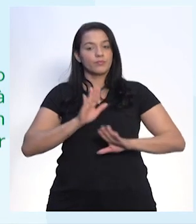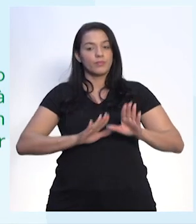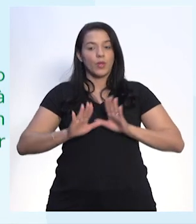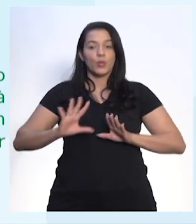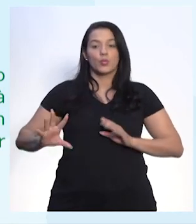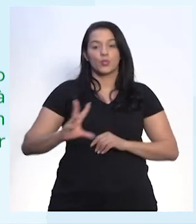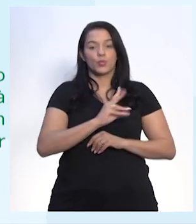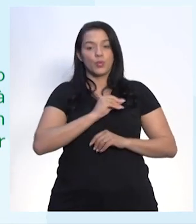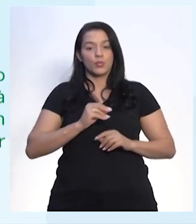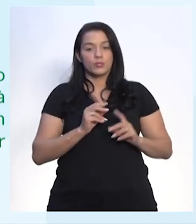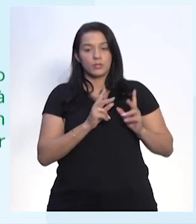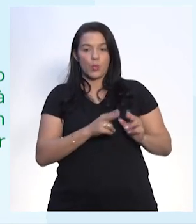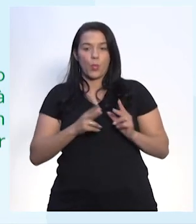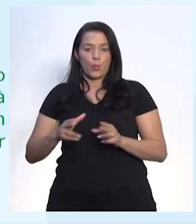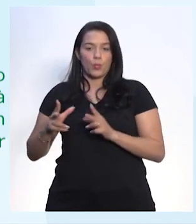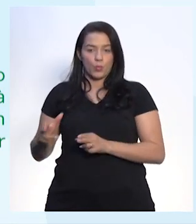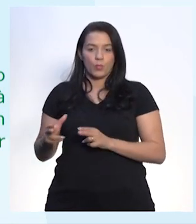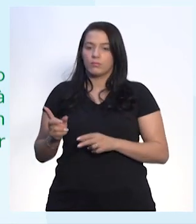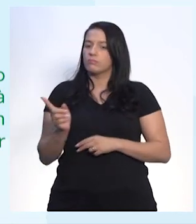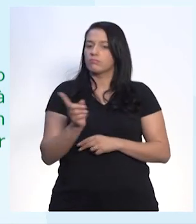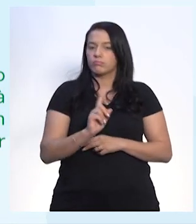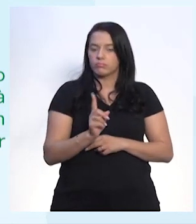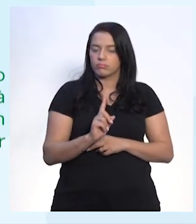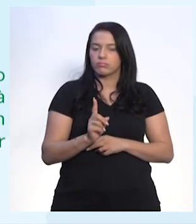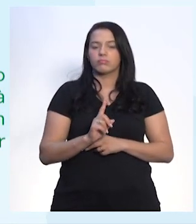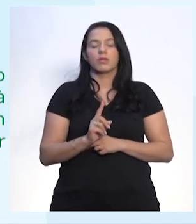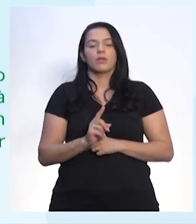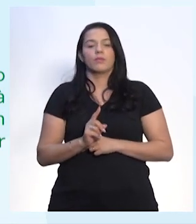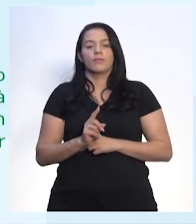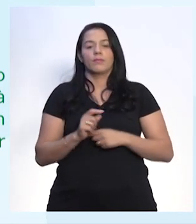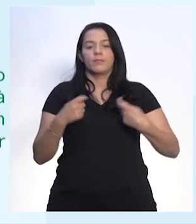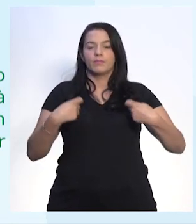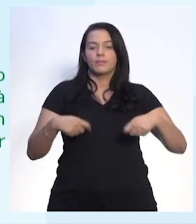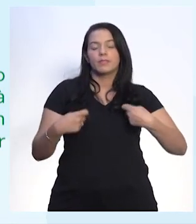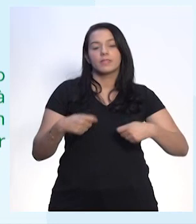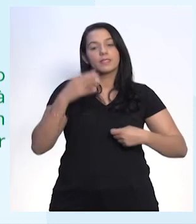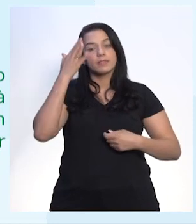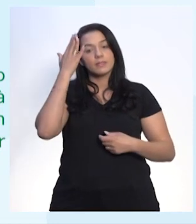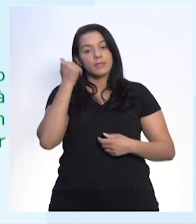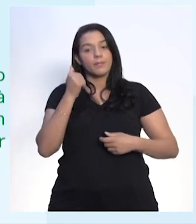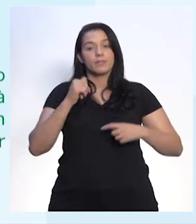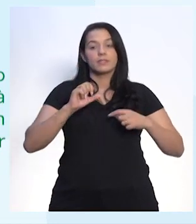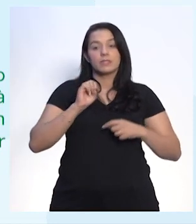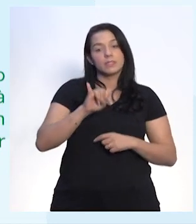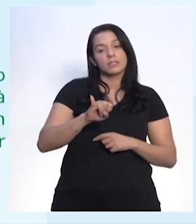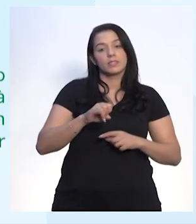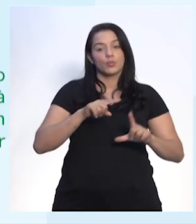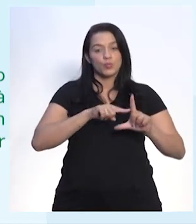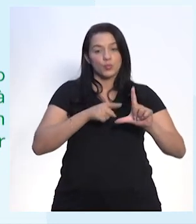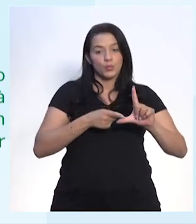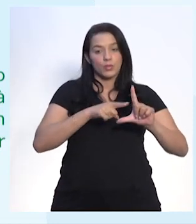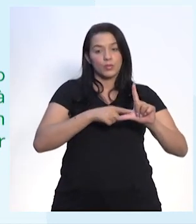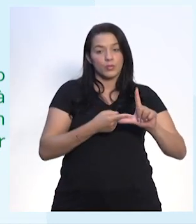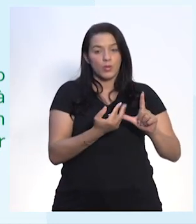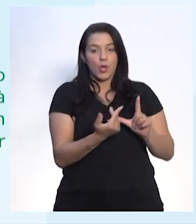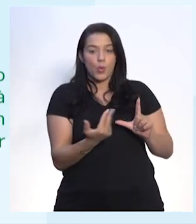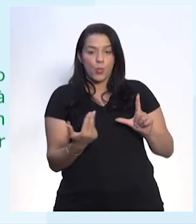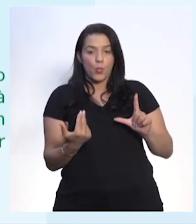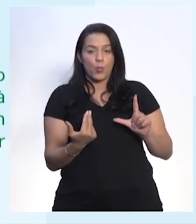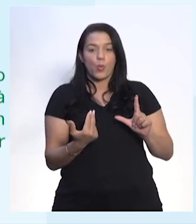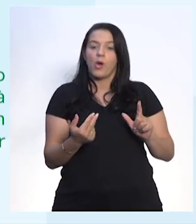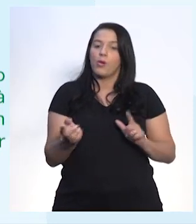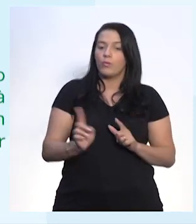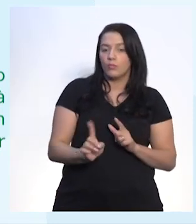é semelhante a outro. Triângulo é complicadaço. Tem que tomar cuidado. Então são semelhantes. Vale dizer que os lados